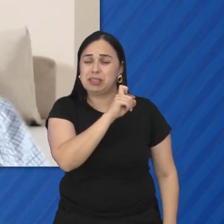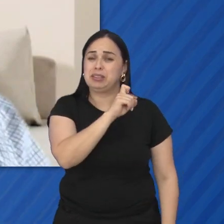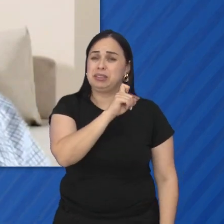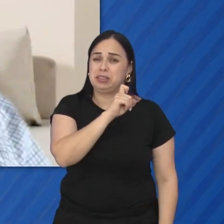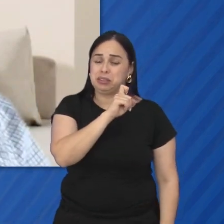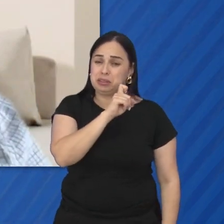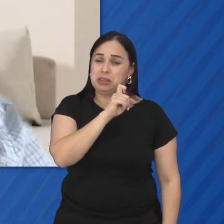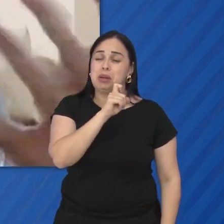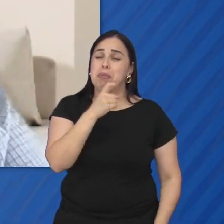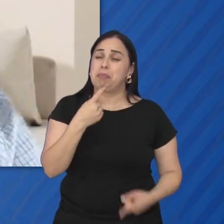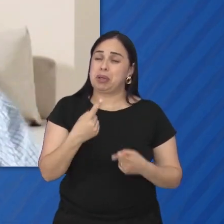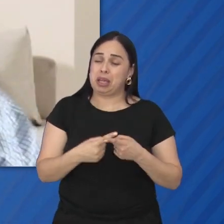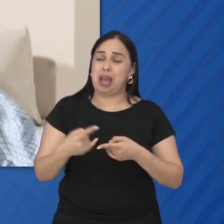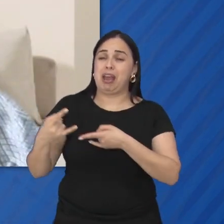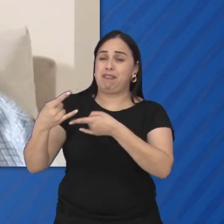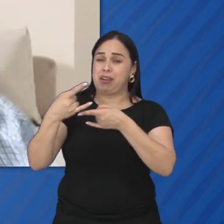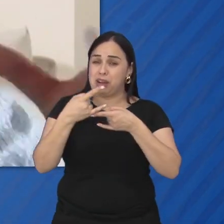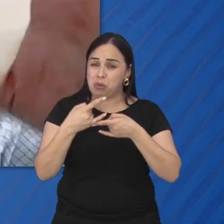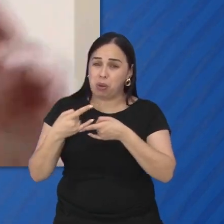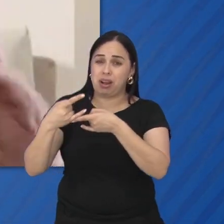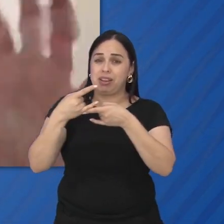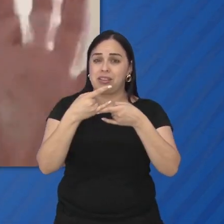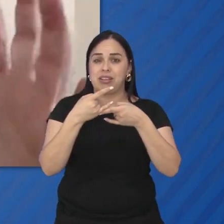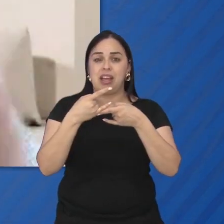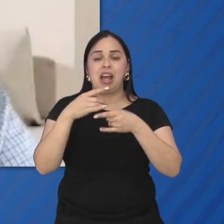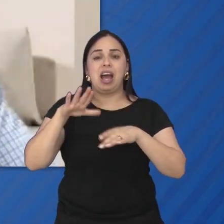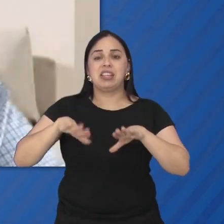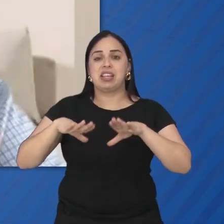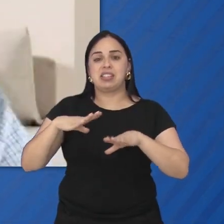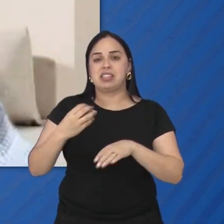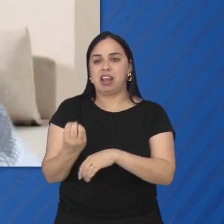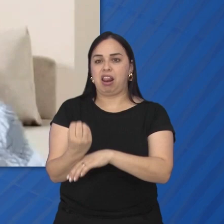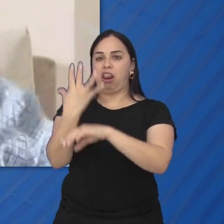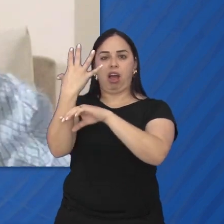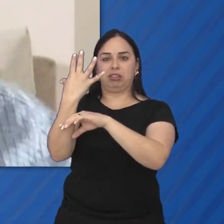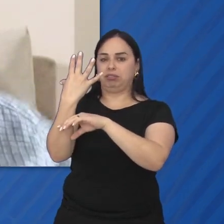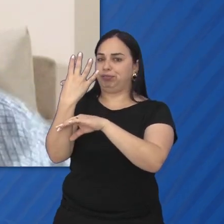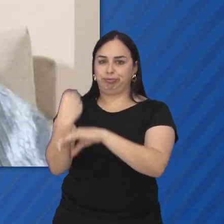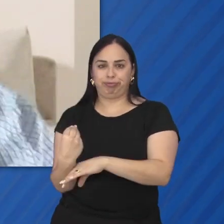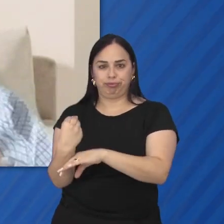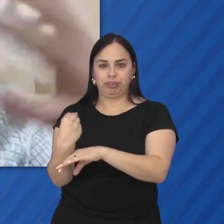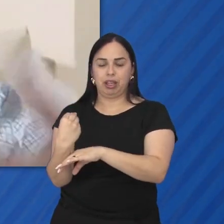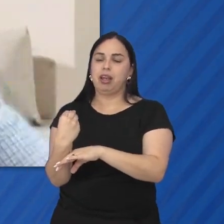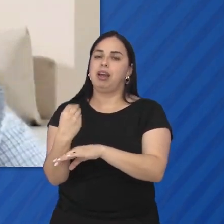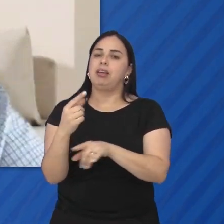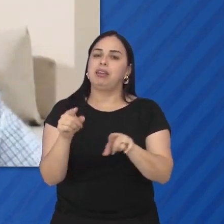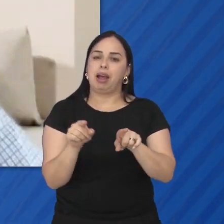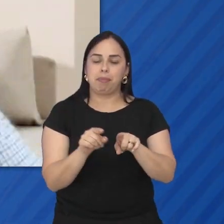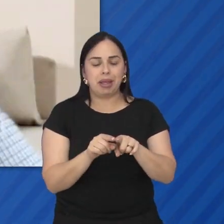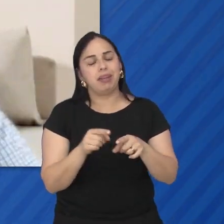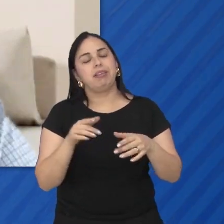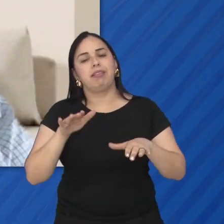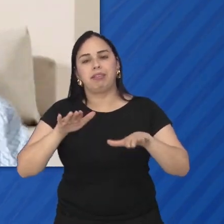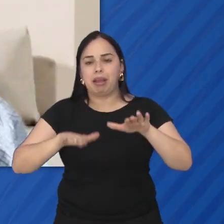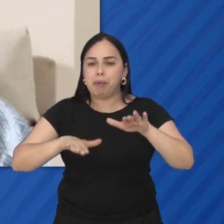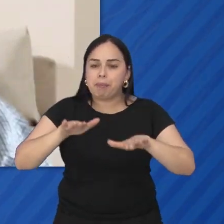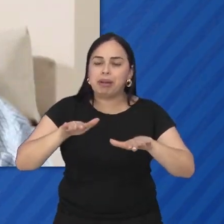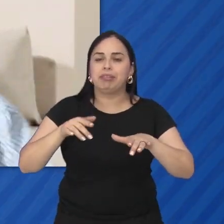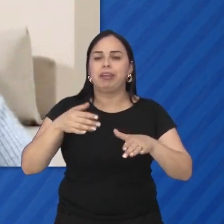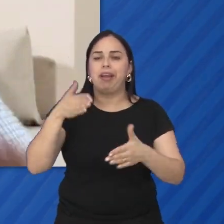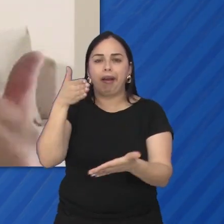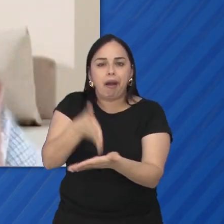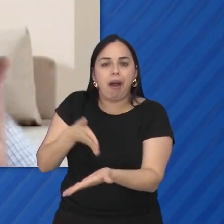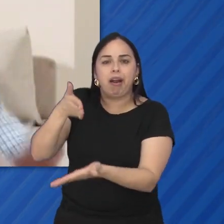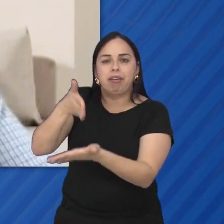dificulta pelo ambiente virtual, que muitas vezes ela não pode nem abrir a câmera ou não tem câmera, e aí entra os fatores sociais para